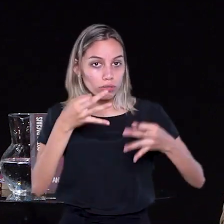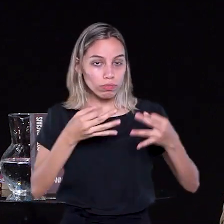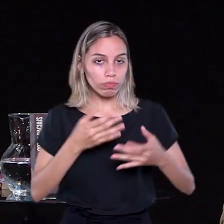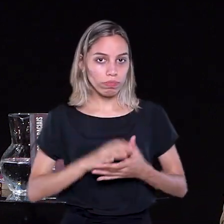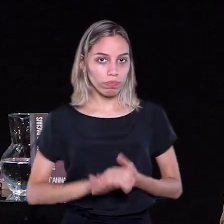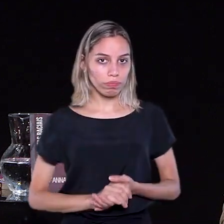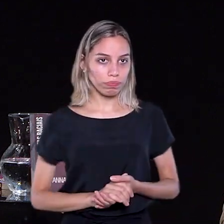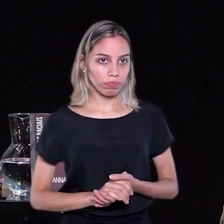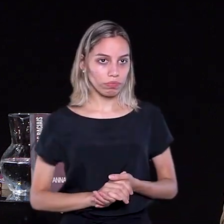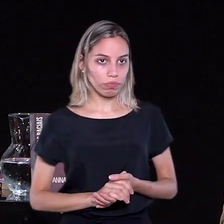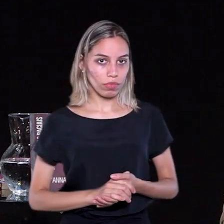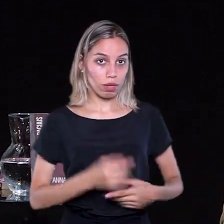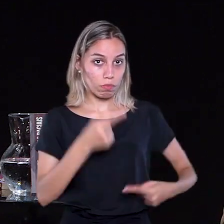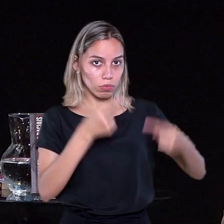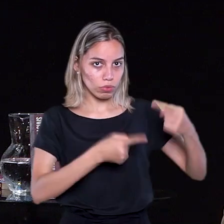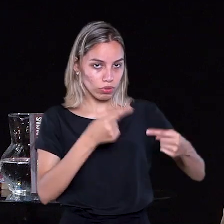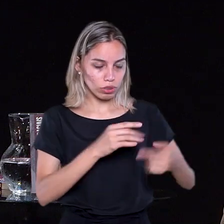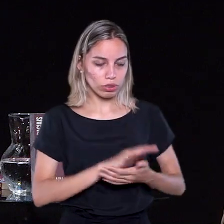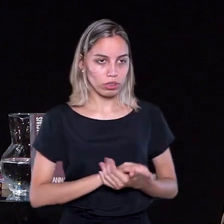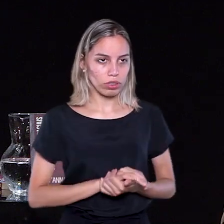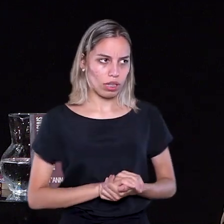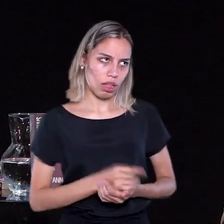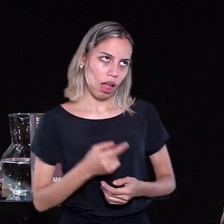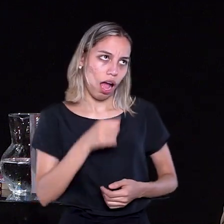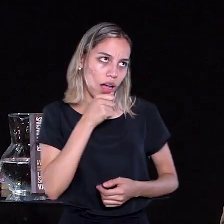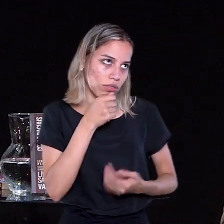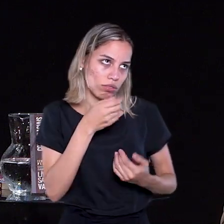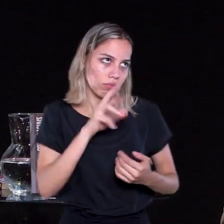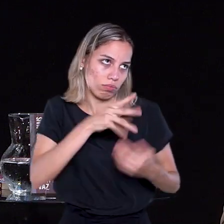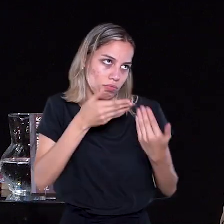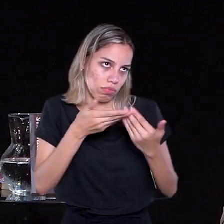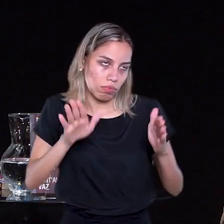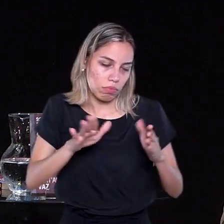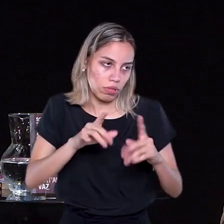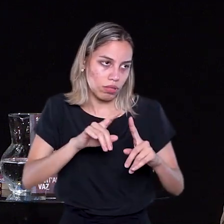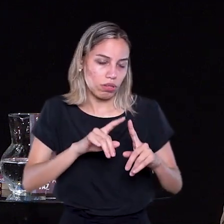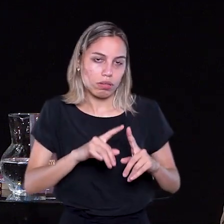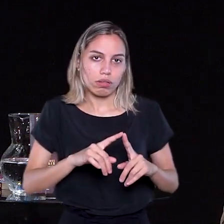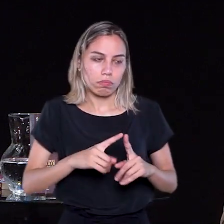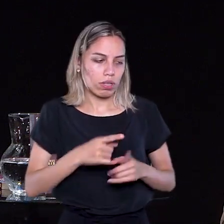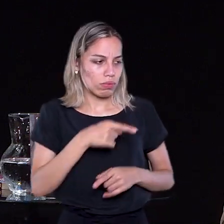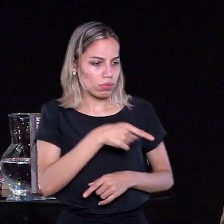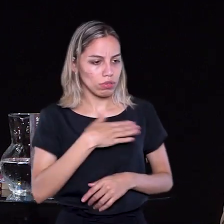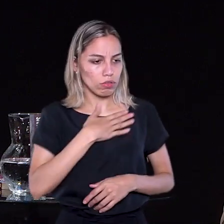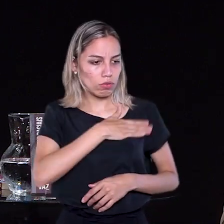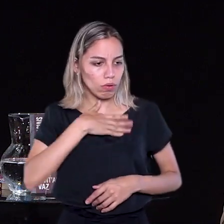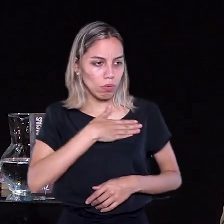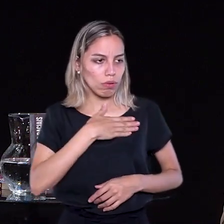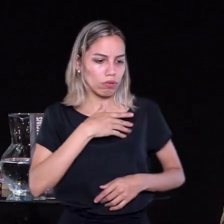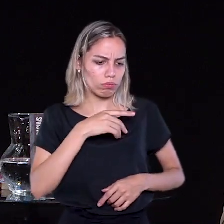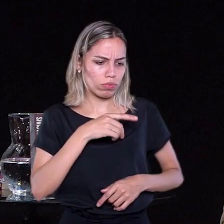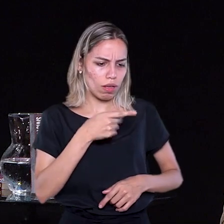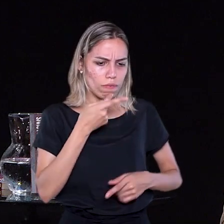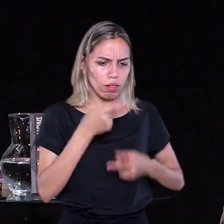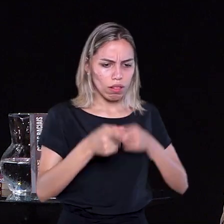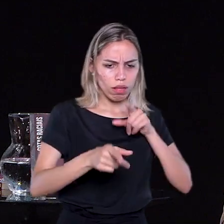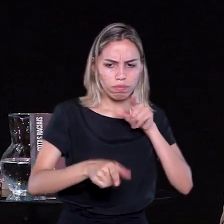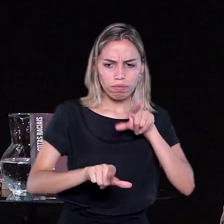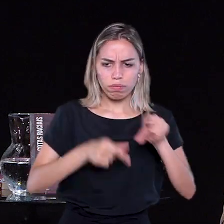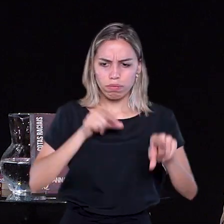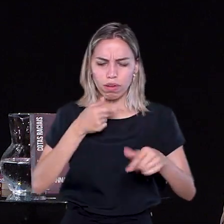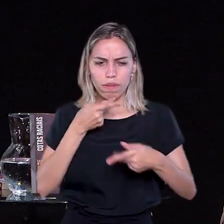espaço de portas abertas, ainda nos dias de hoje, para mulheres negras. Mas ele dizia assim: você gosta tanto de argumentar, você fica tão indignada